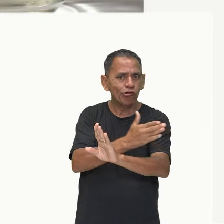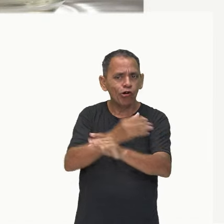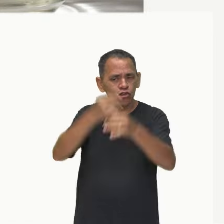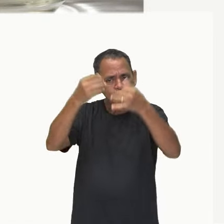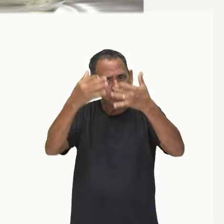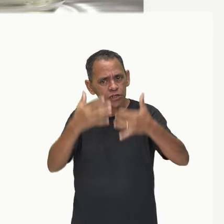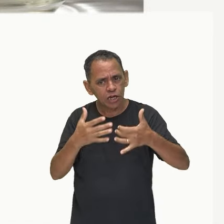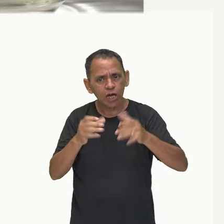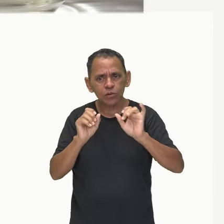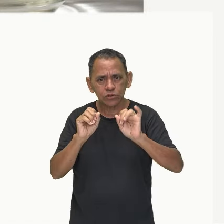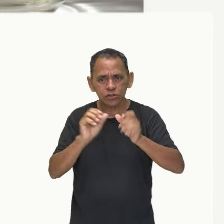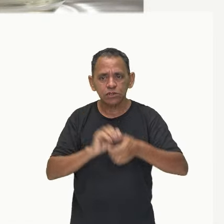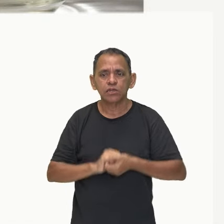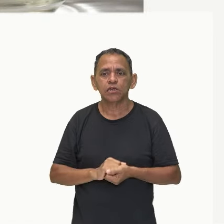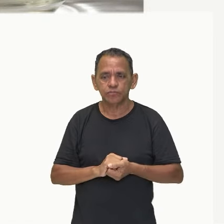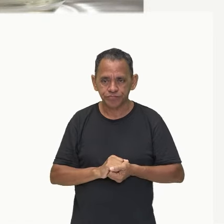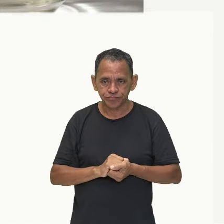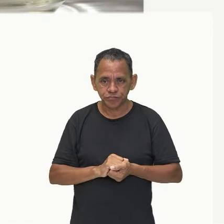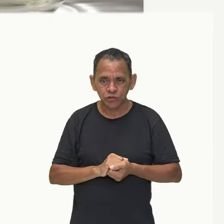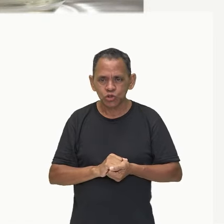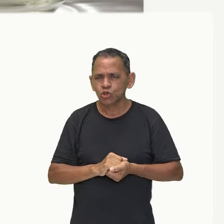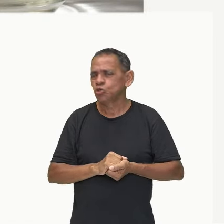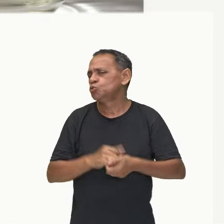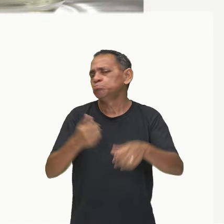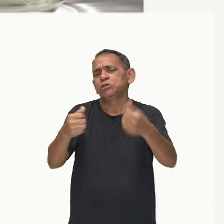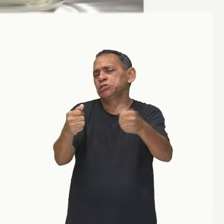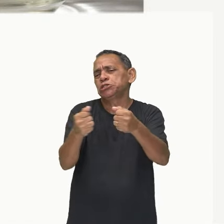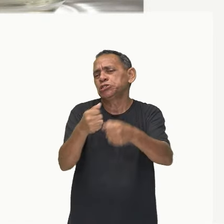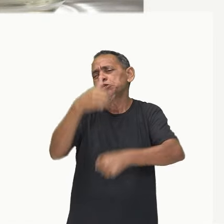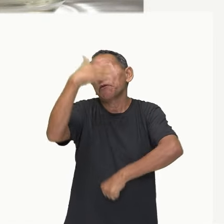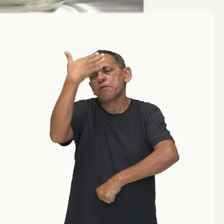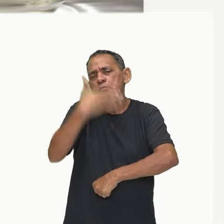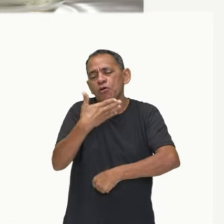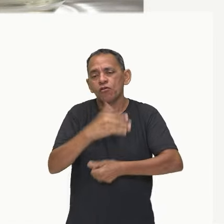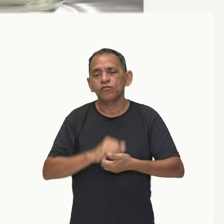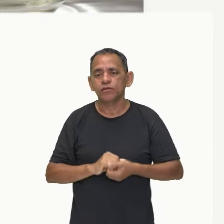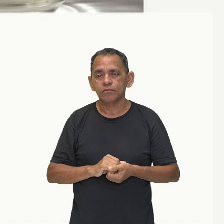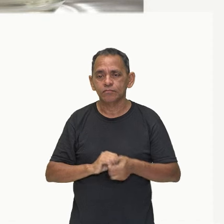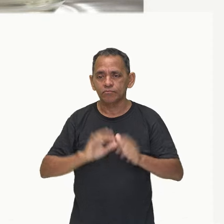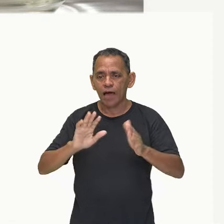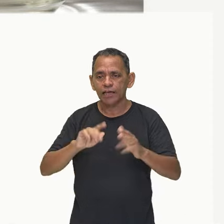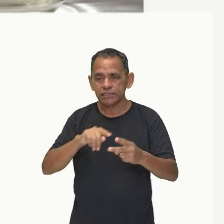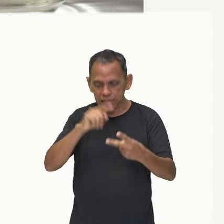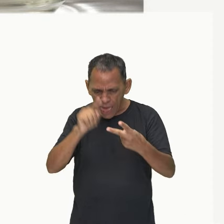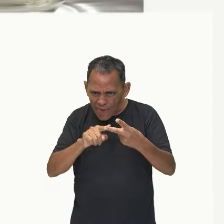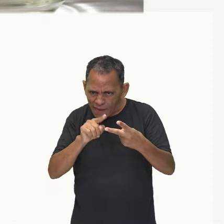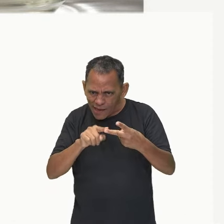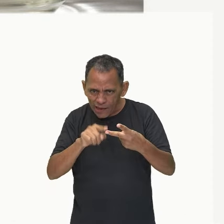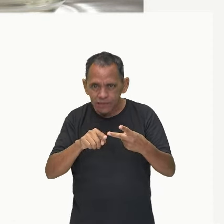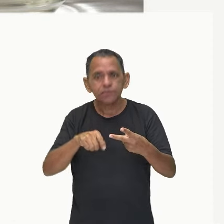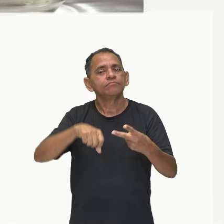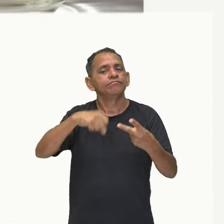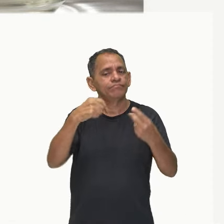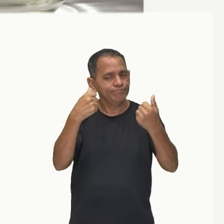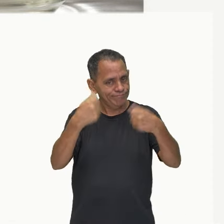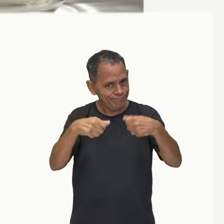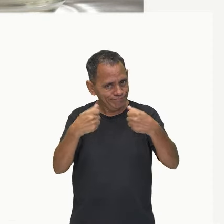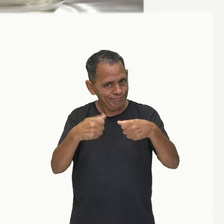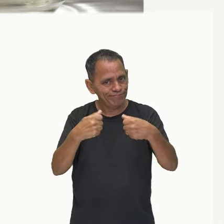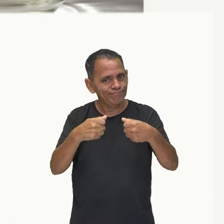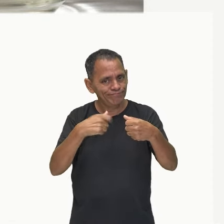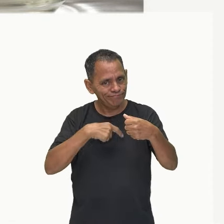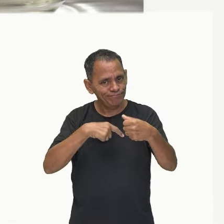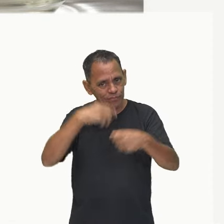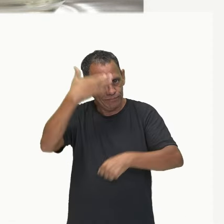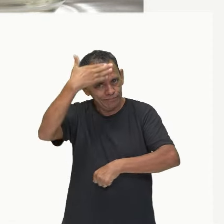Eu preciso comprovar, eu preciso estudar esse conhecimento. Então, não é só olhando ali